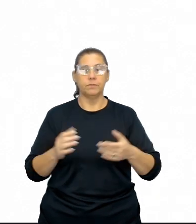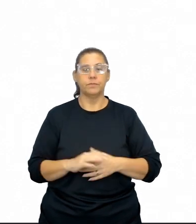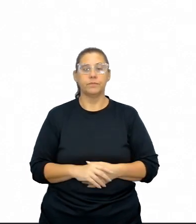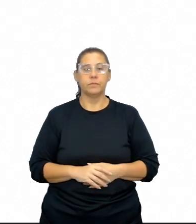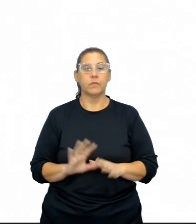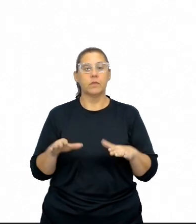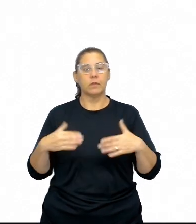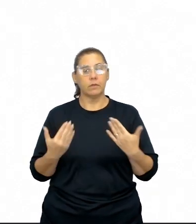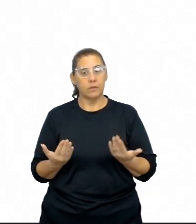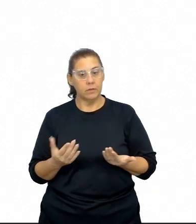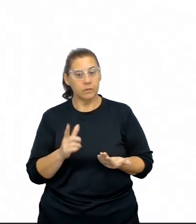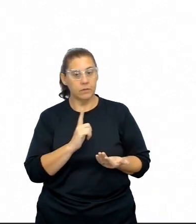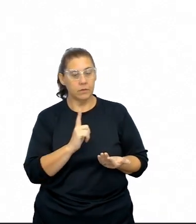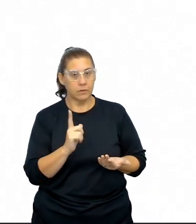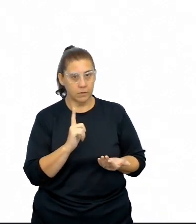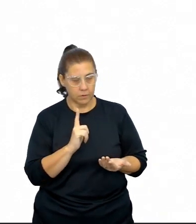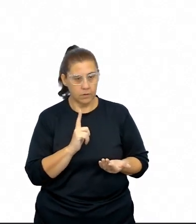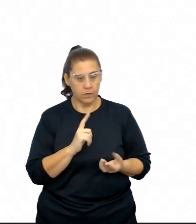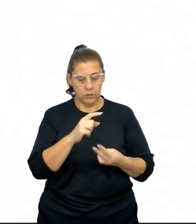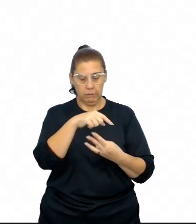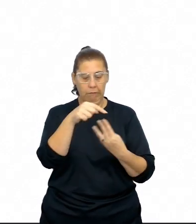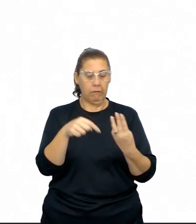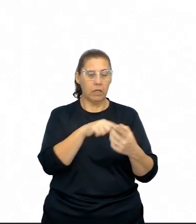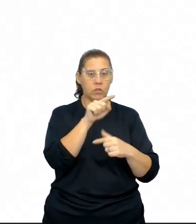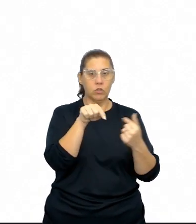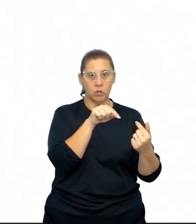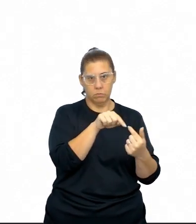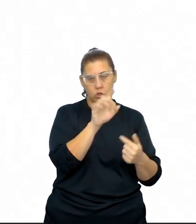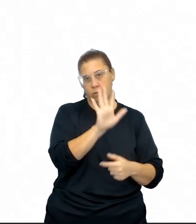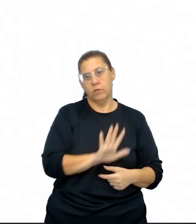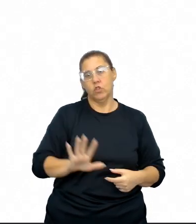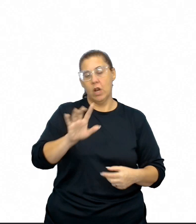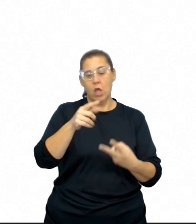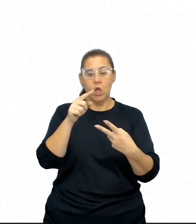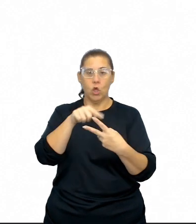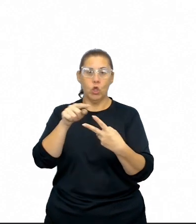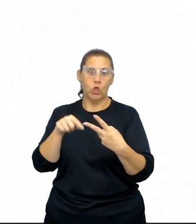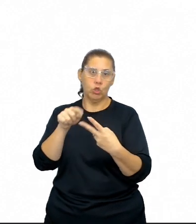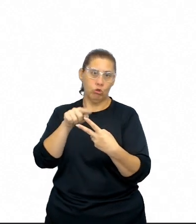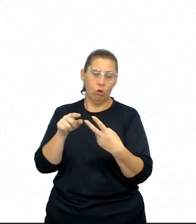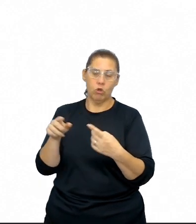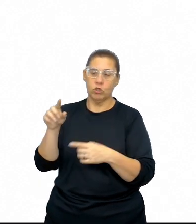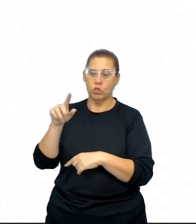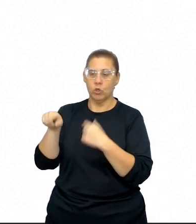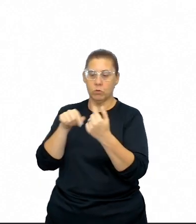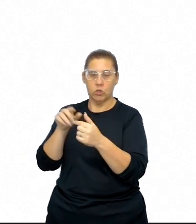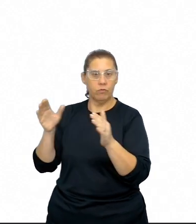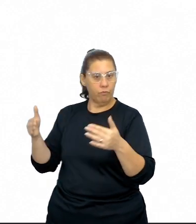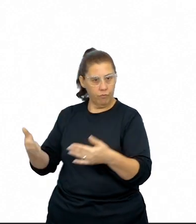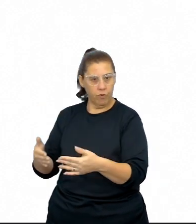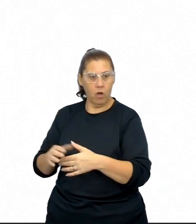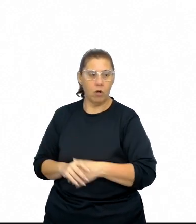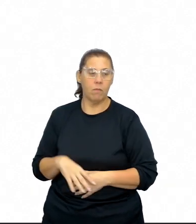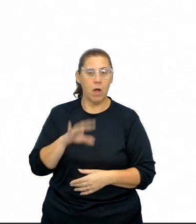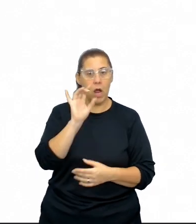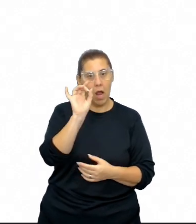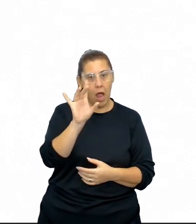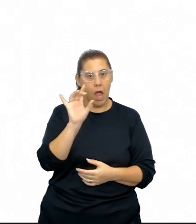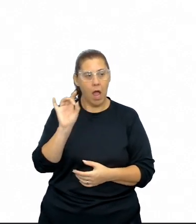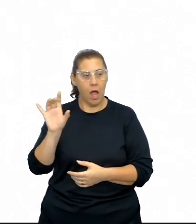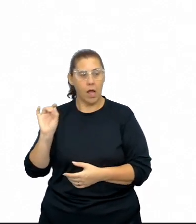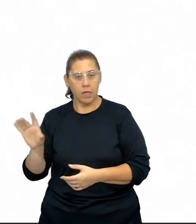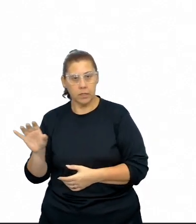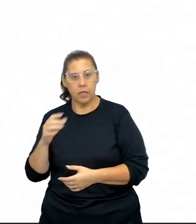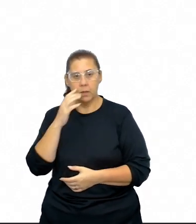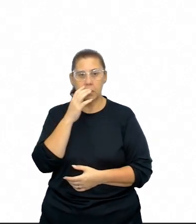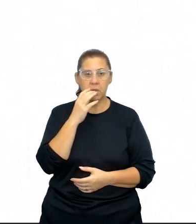nós temos 3 objetivos gerais e 2 objetivos específicos. Então, para cada um deles, ou para